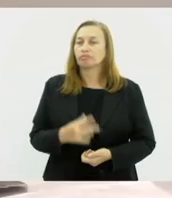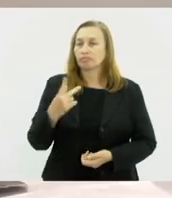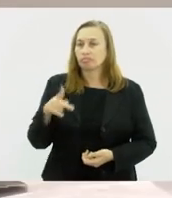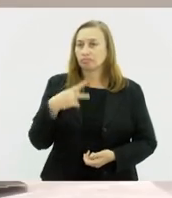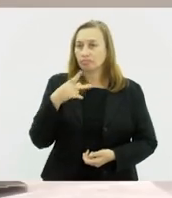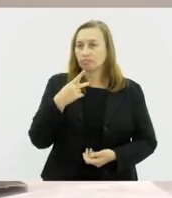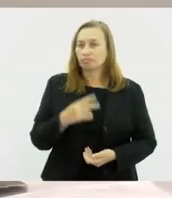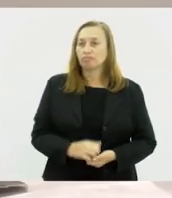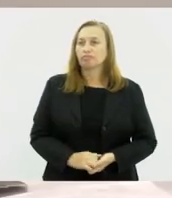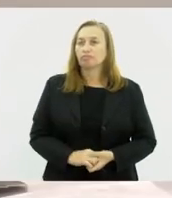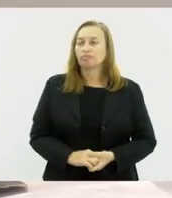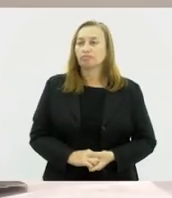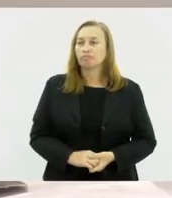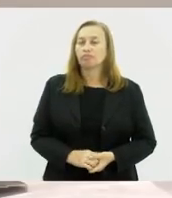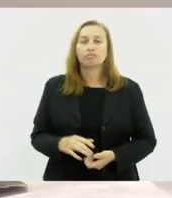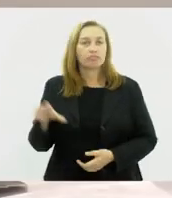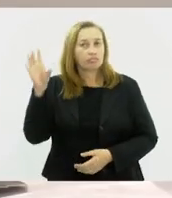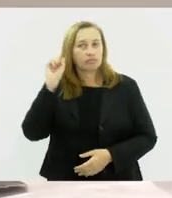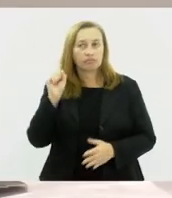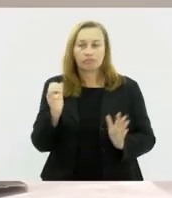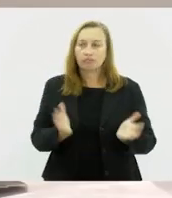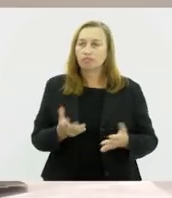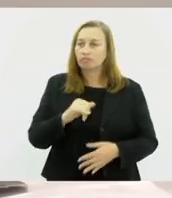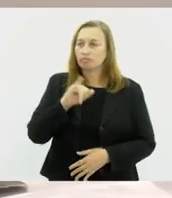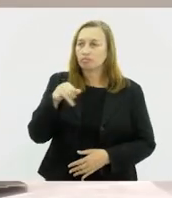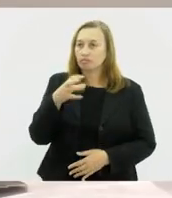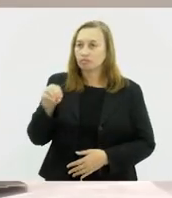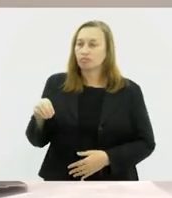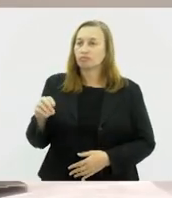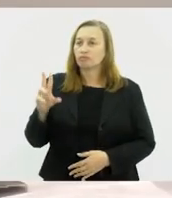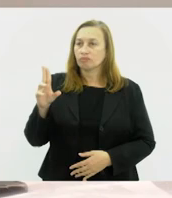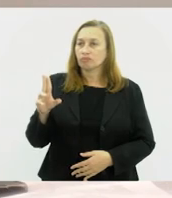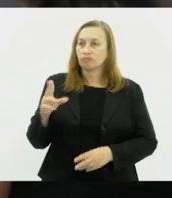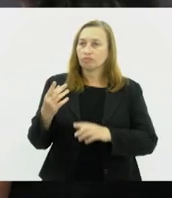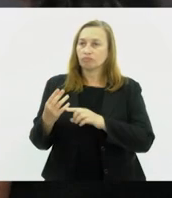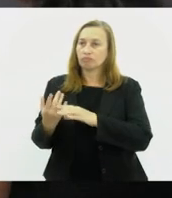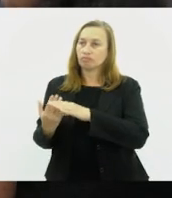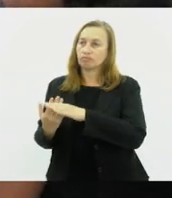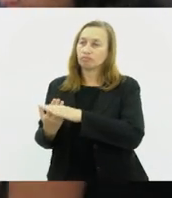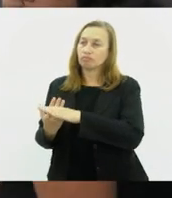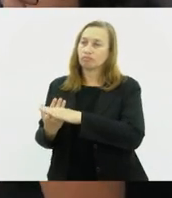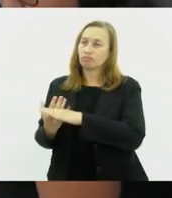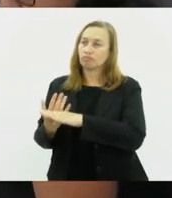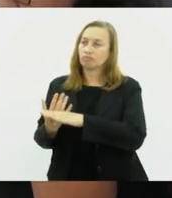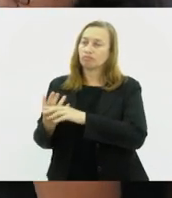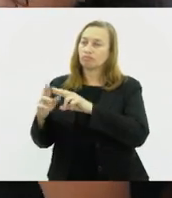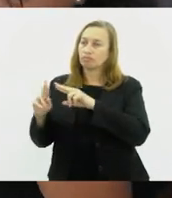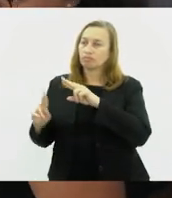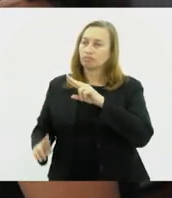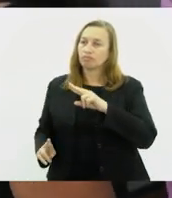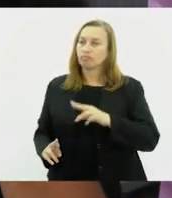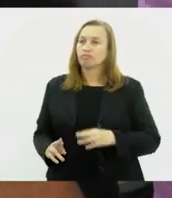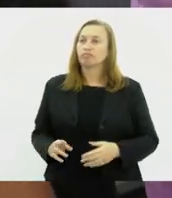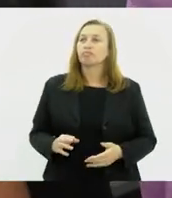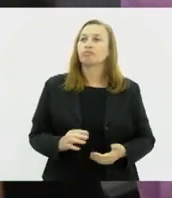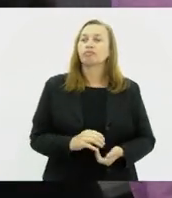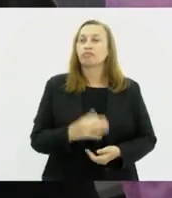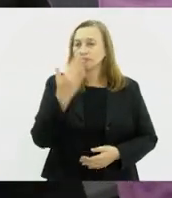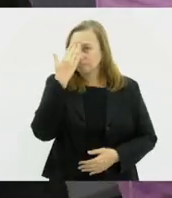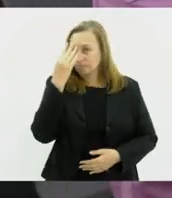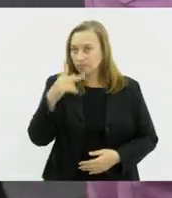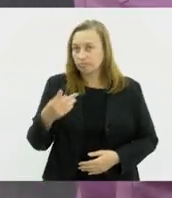depoimento vamos ouvir agora João Menezes da UFRJ Obrigado também pela